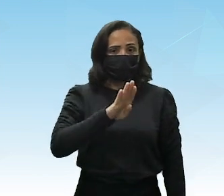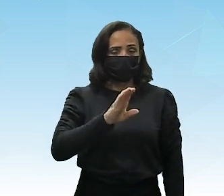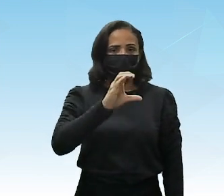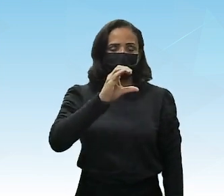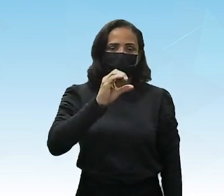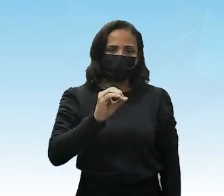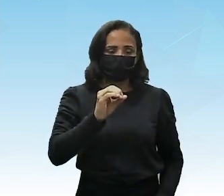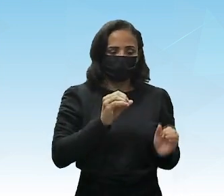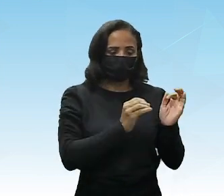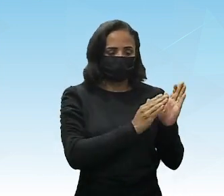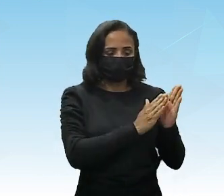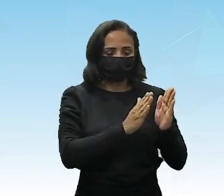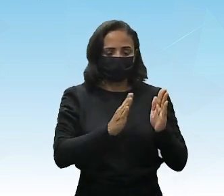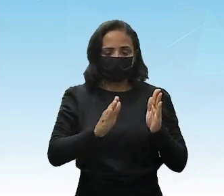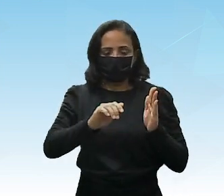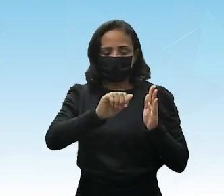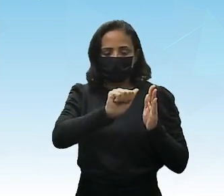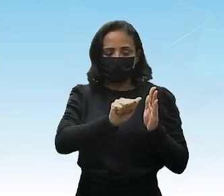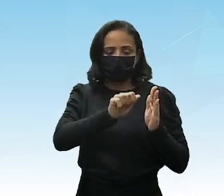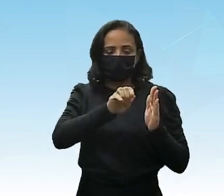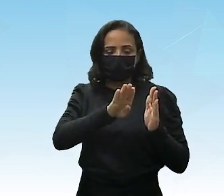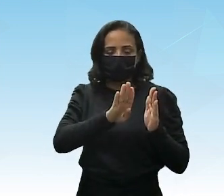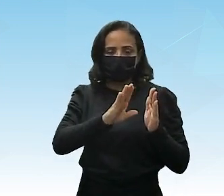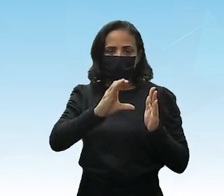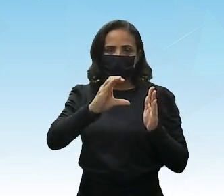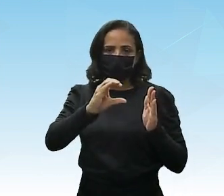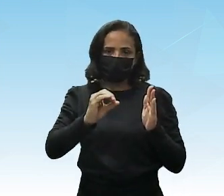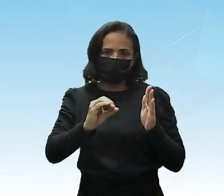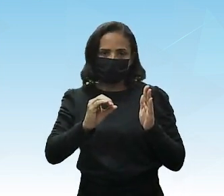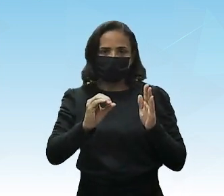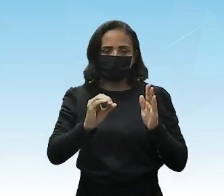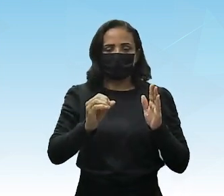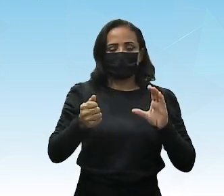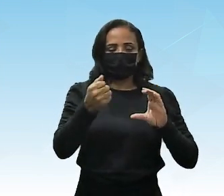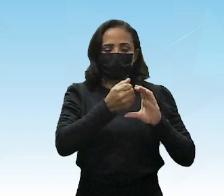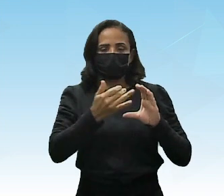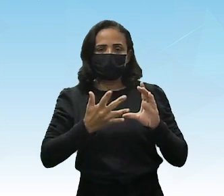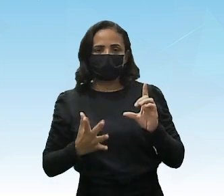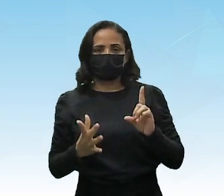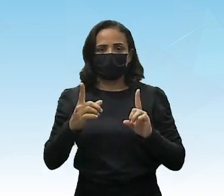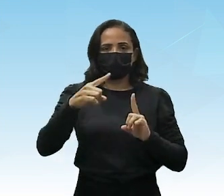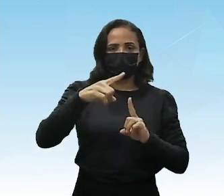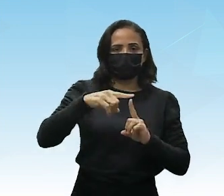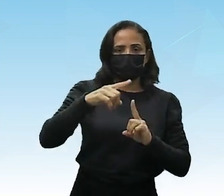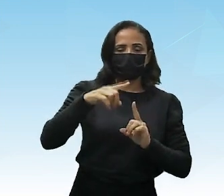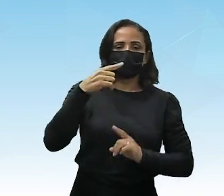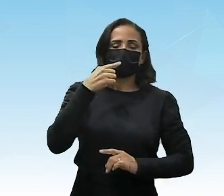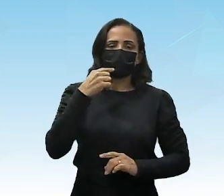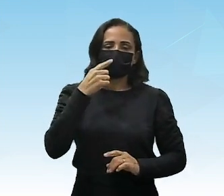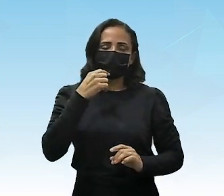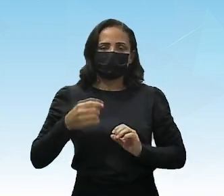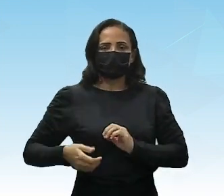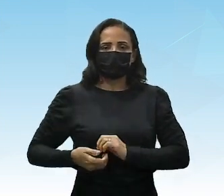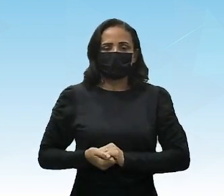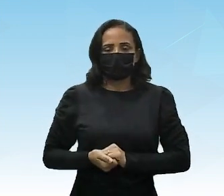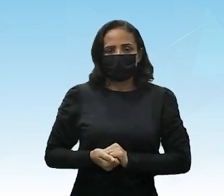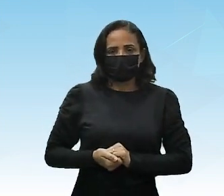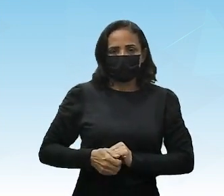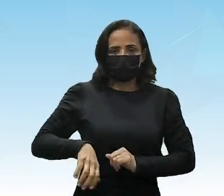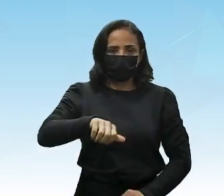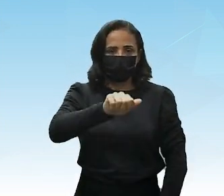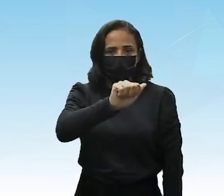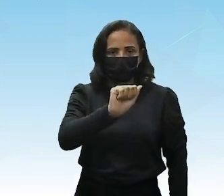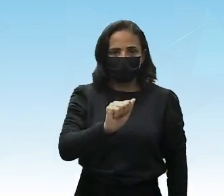aquele sistema que vai classificar o nosso sangue, tá? De 4 formas. Você vai ter classificar o sangue em sangue